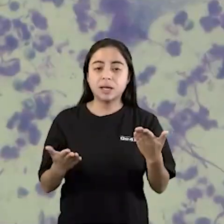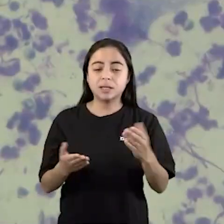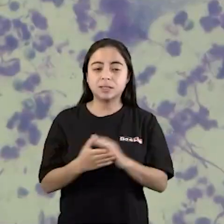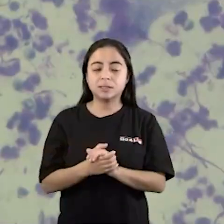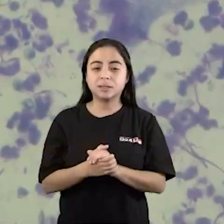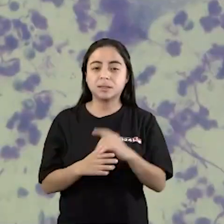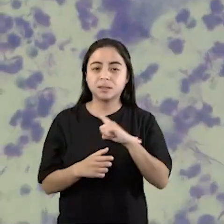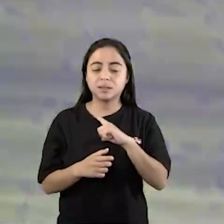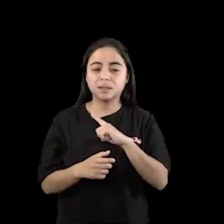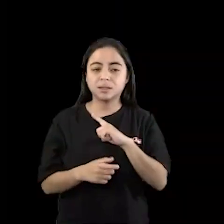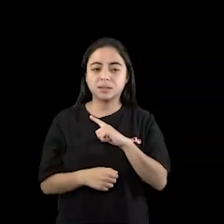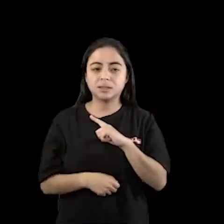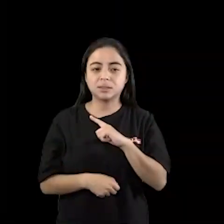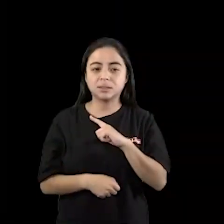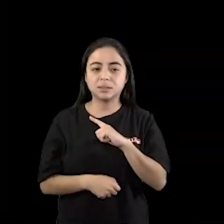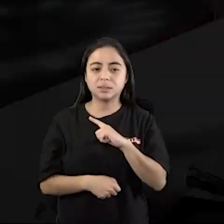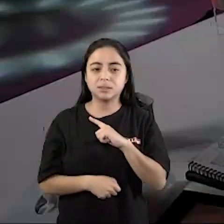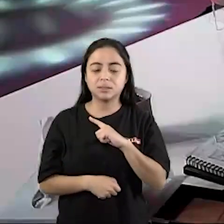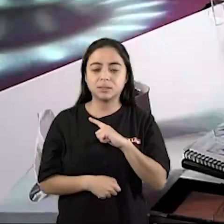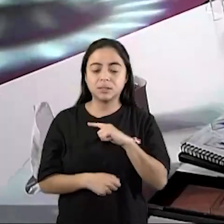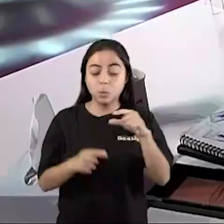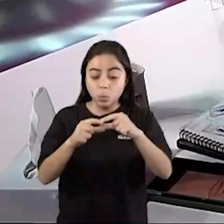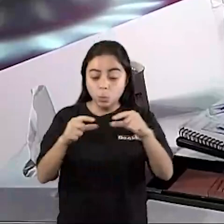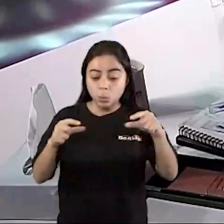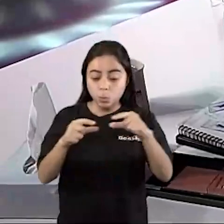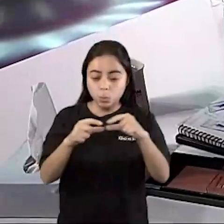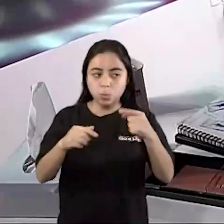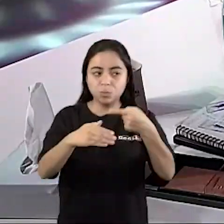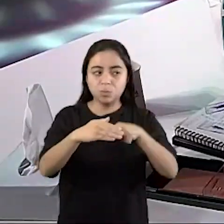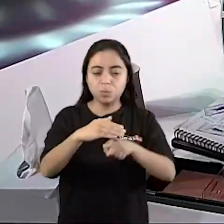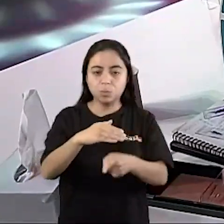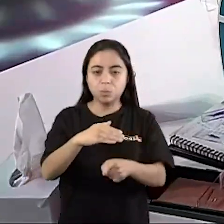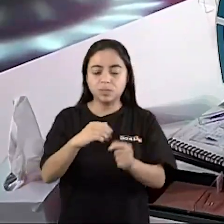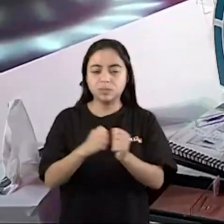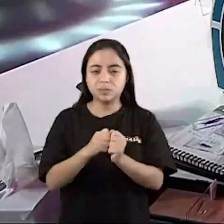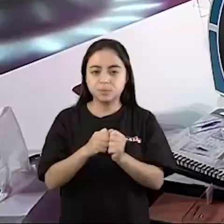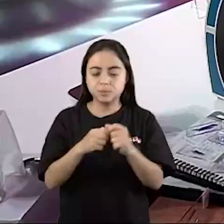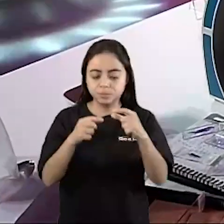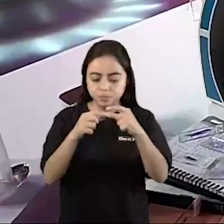colocando essa lâmina na imersão,